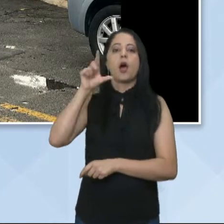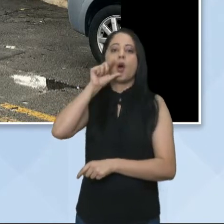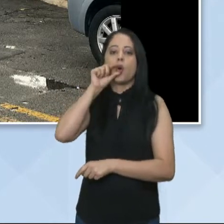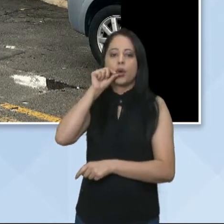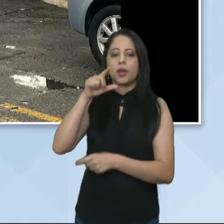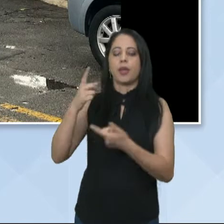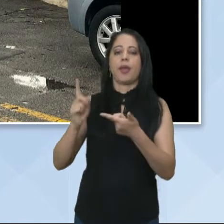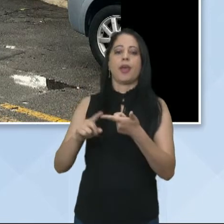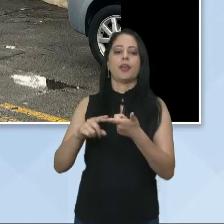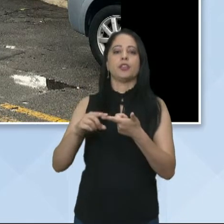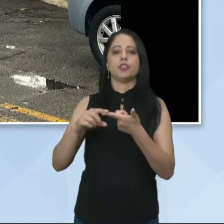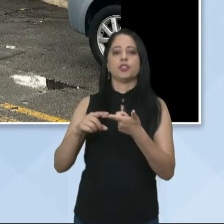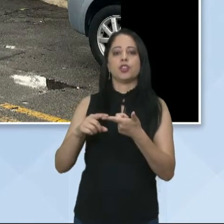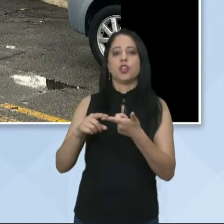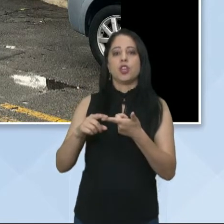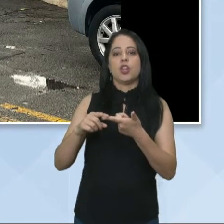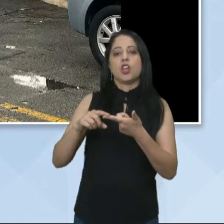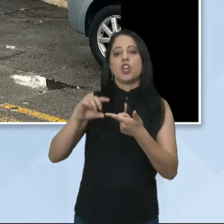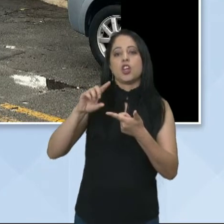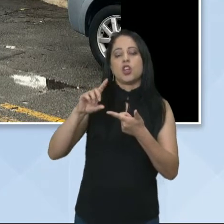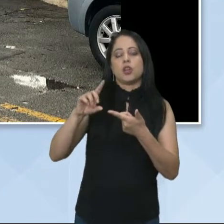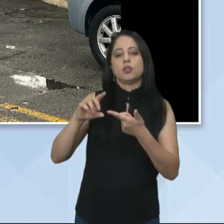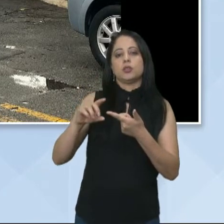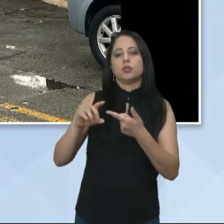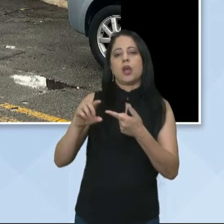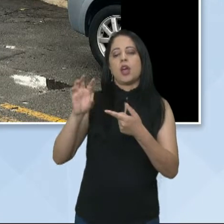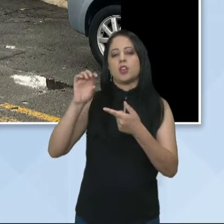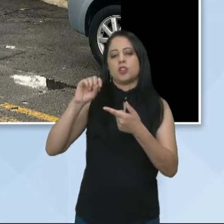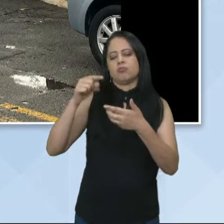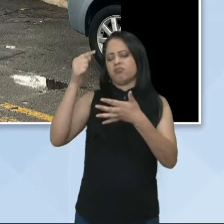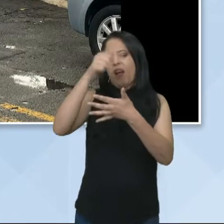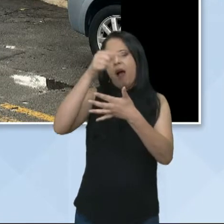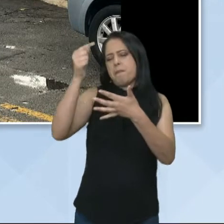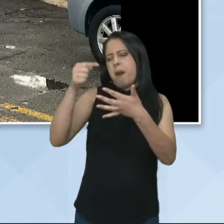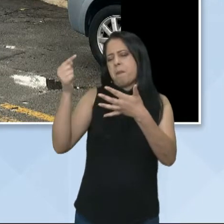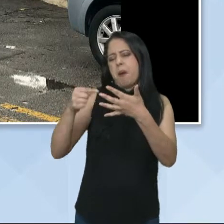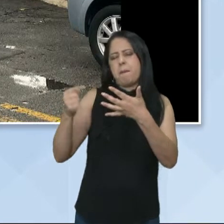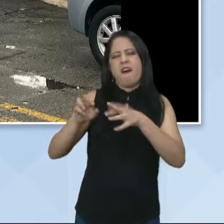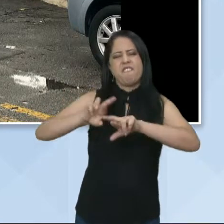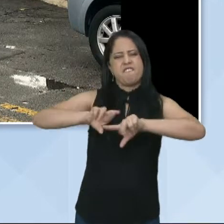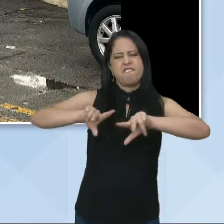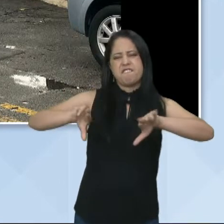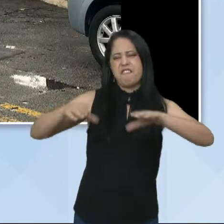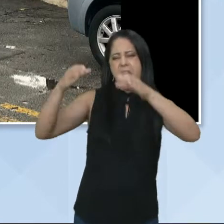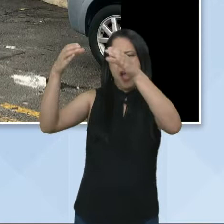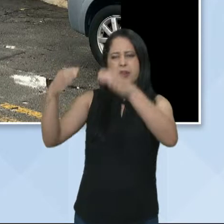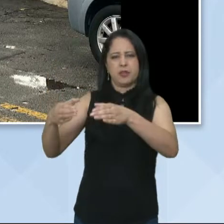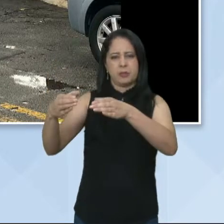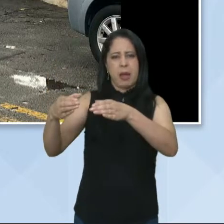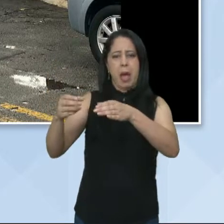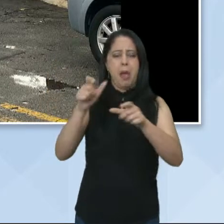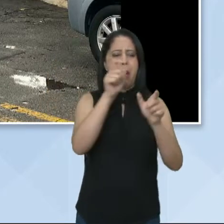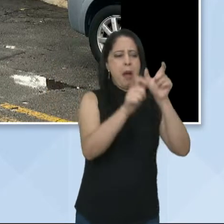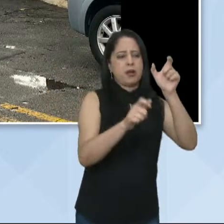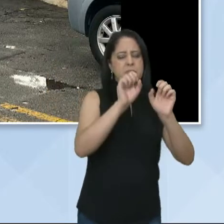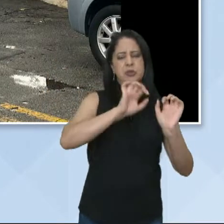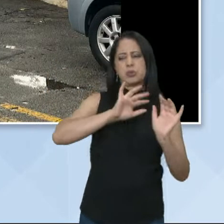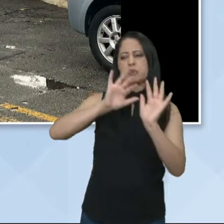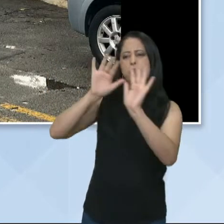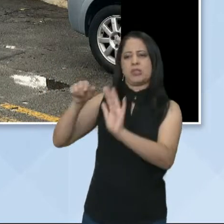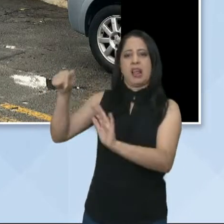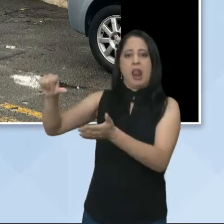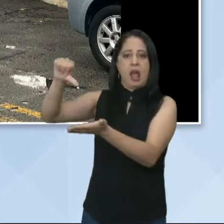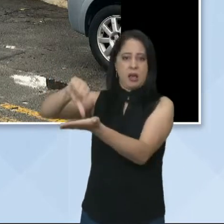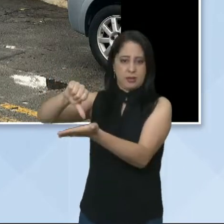Oriente, Oriental, Jardim Sul, Terras do Sul, Jardim Rosário, América, Paraíso e